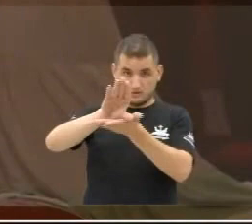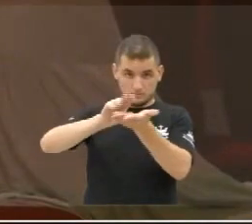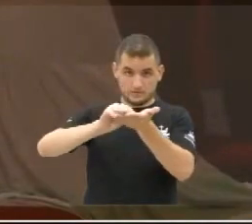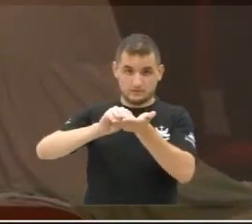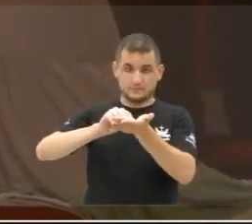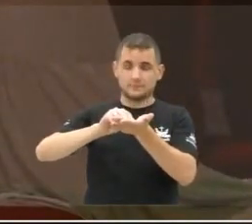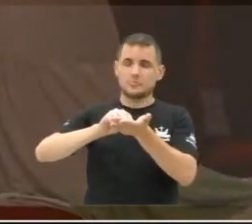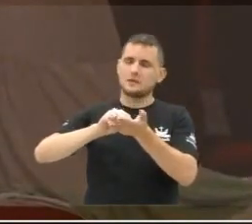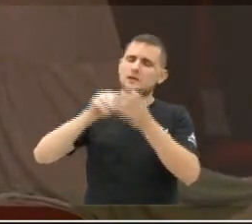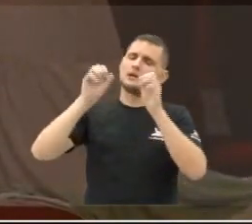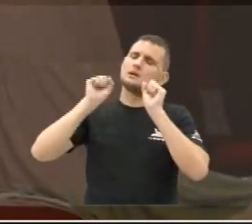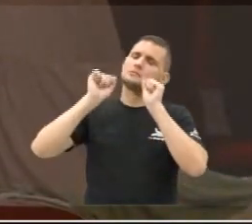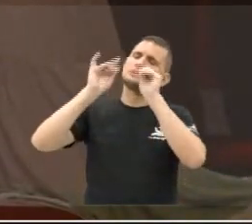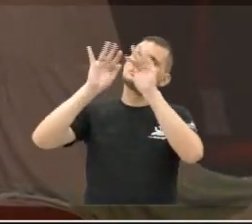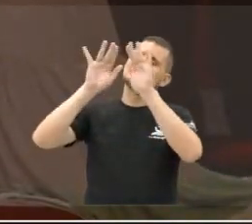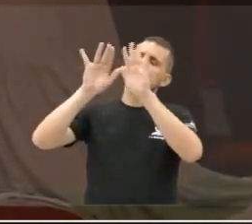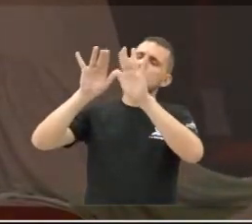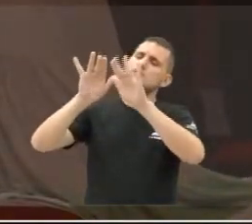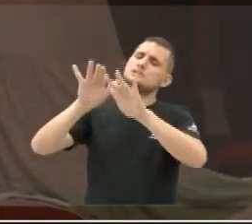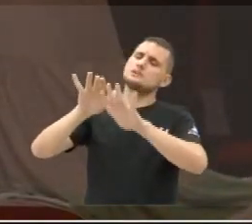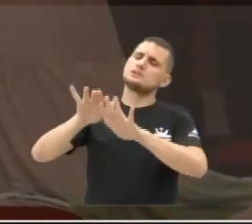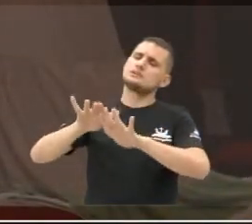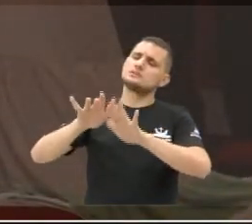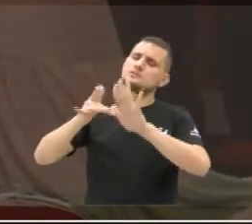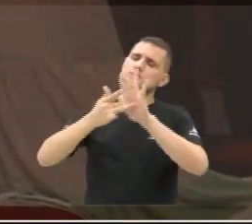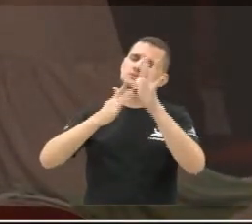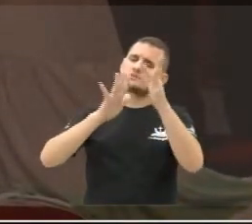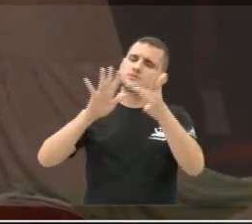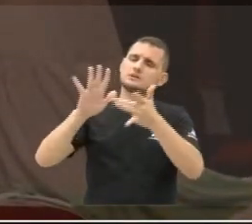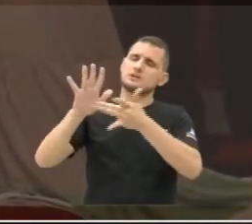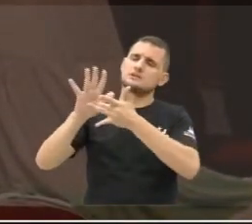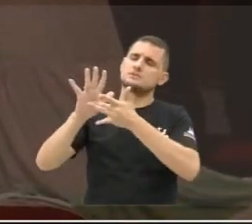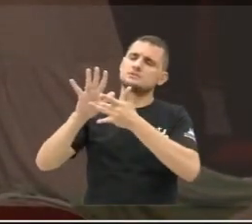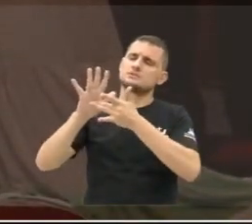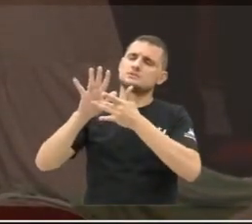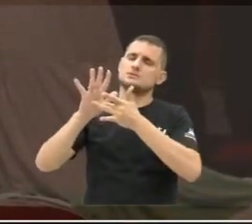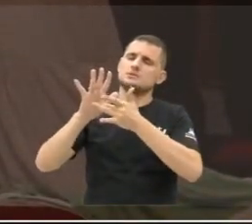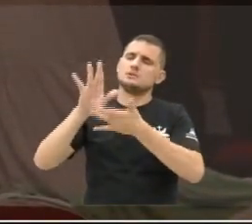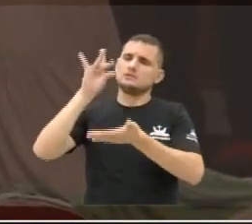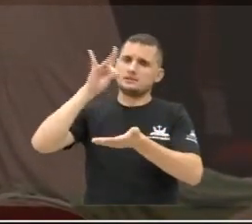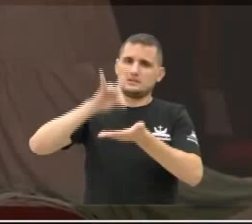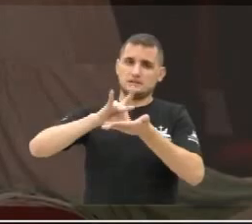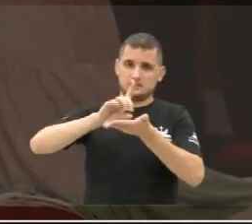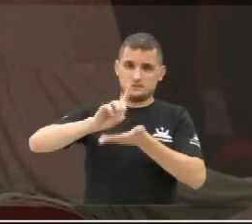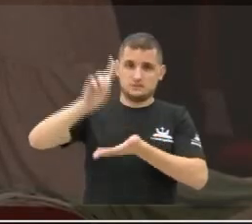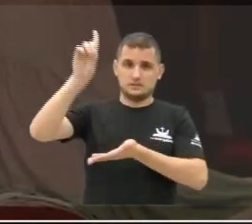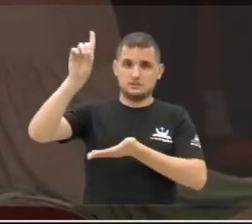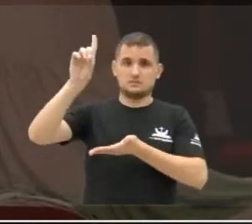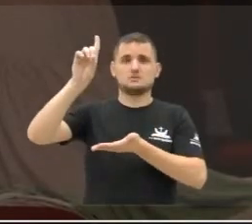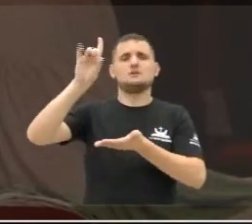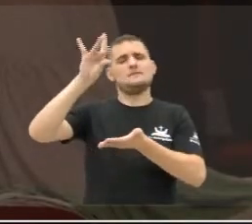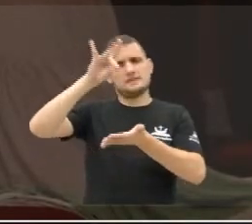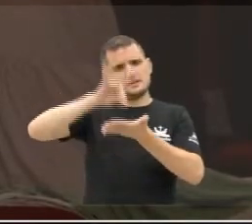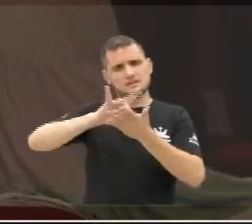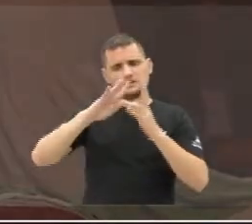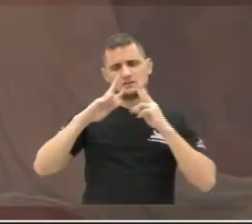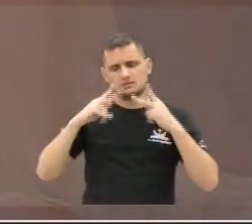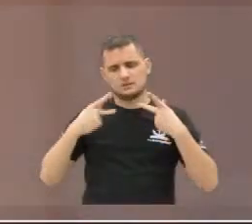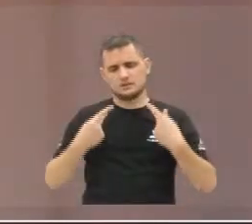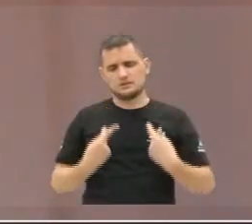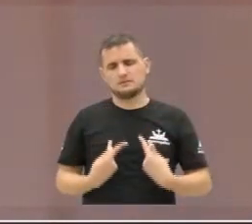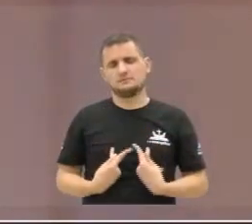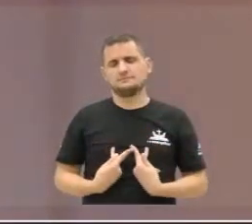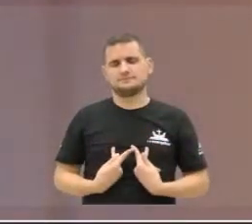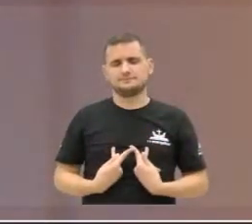seu santo nome. Bendito seja Jesus Cristo, verdadeiro Deus e verdadeiro homem. Bendito seja